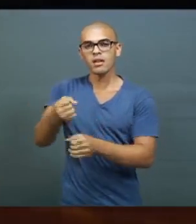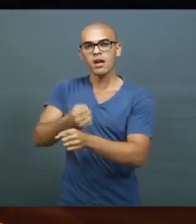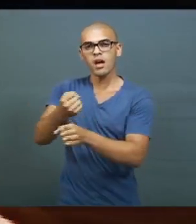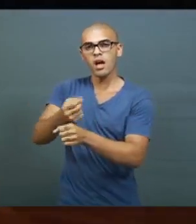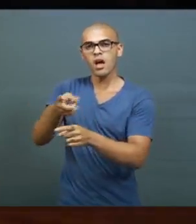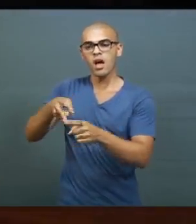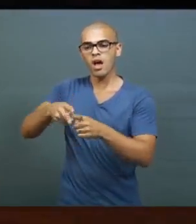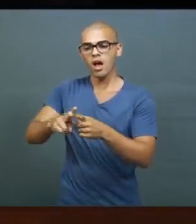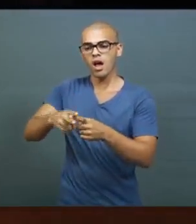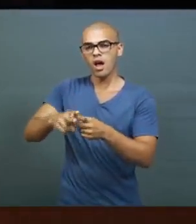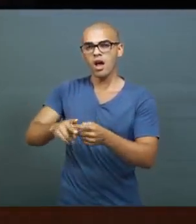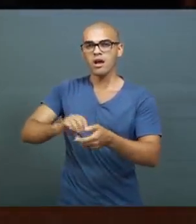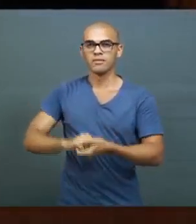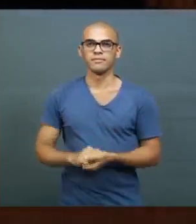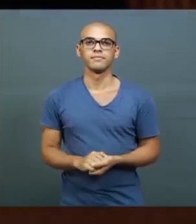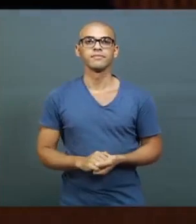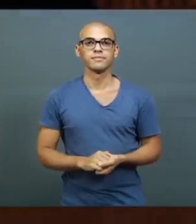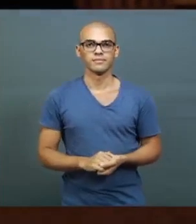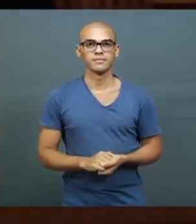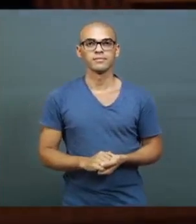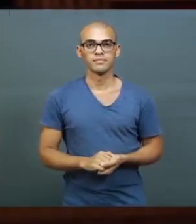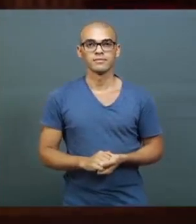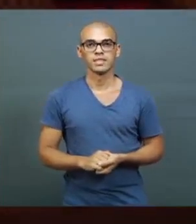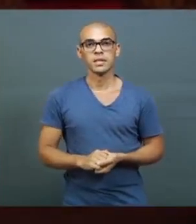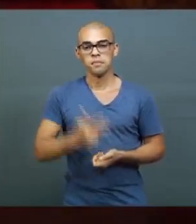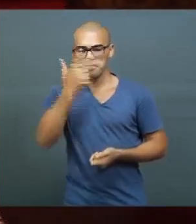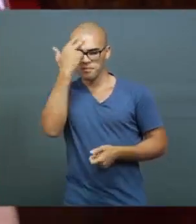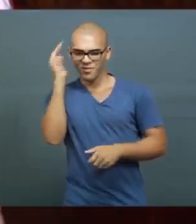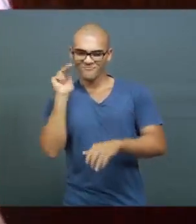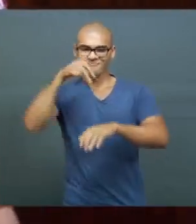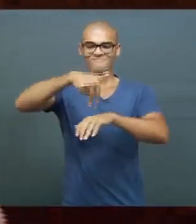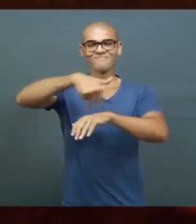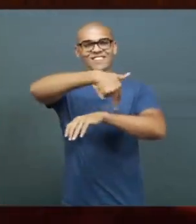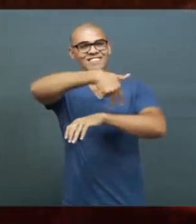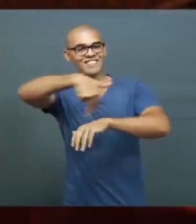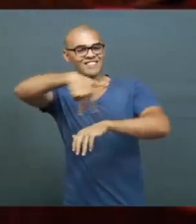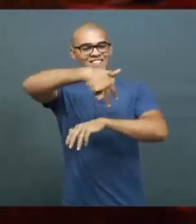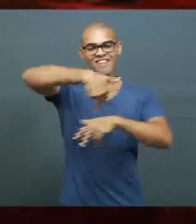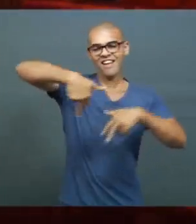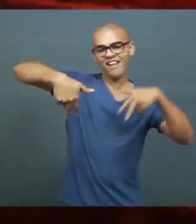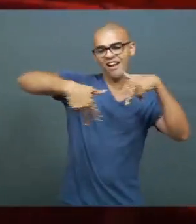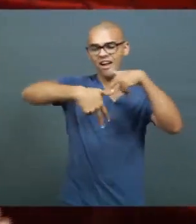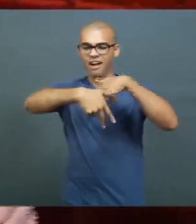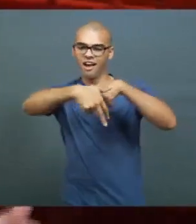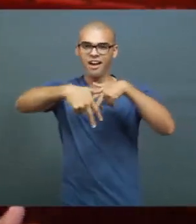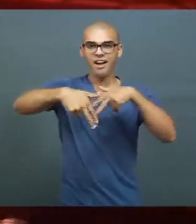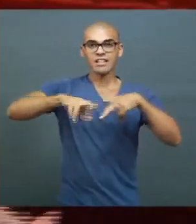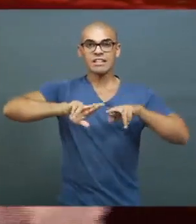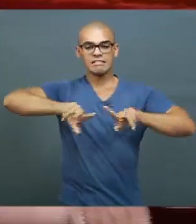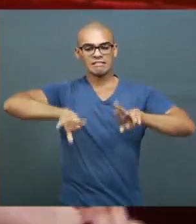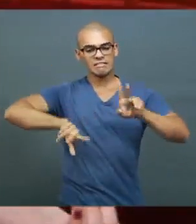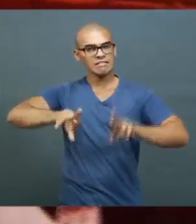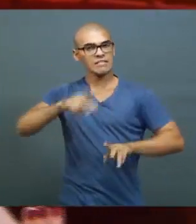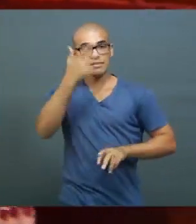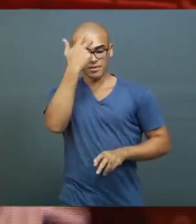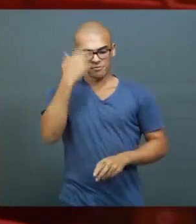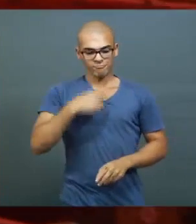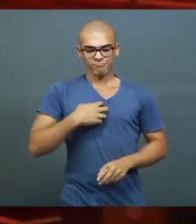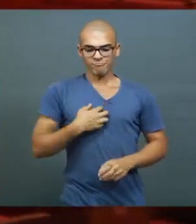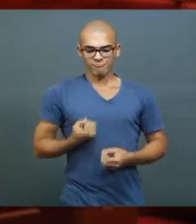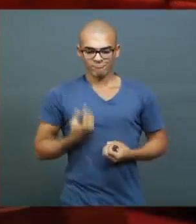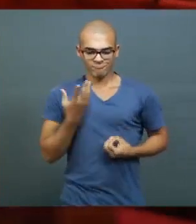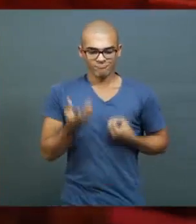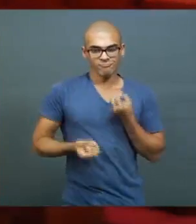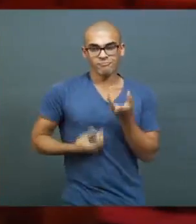e se entregar à chamada segunda arte acaba estimulando diferentes habilidades em quem se propõe a atuar. Mas, além disso,